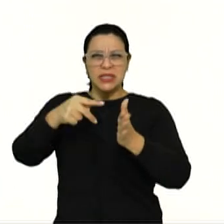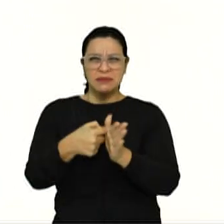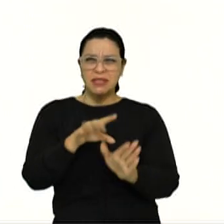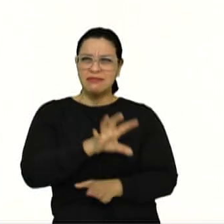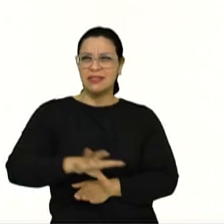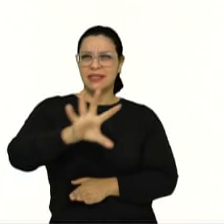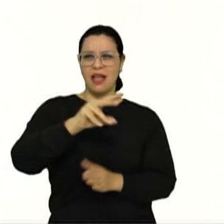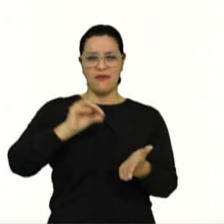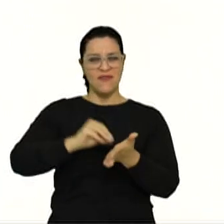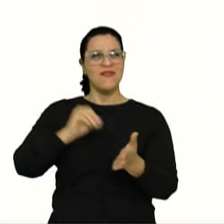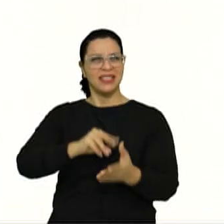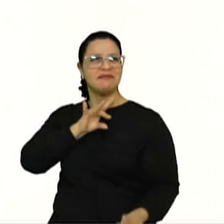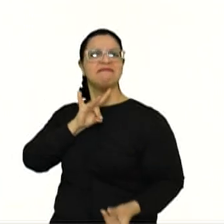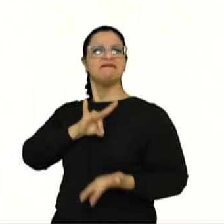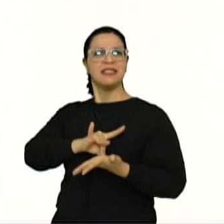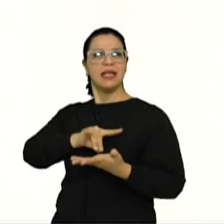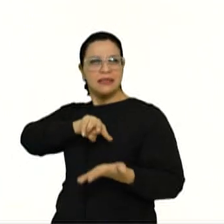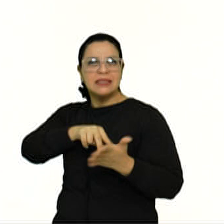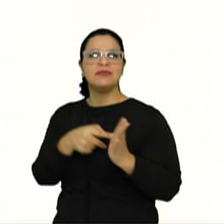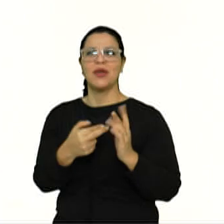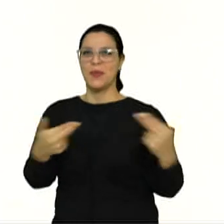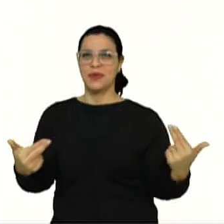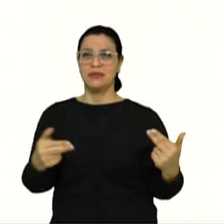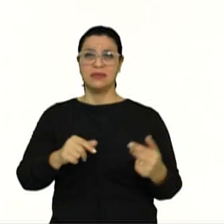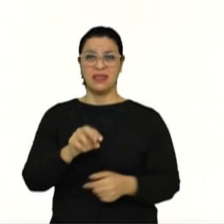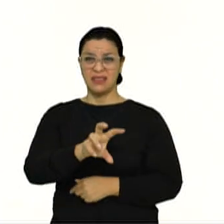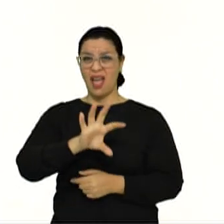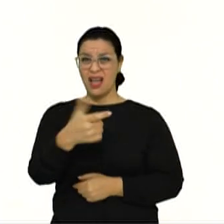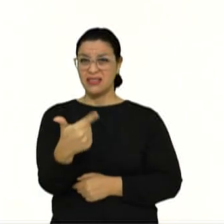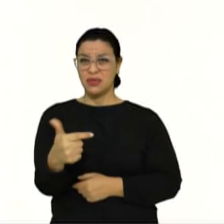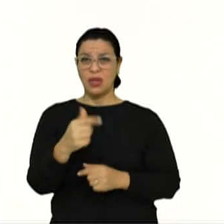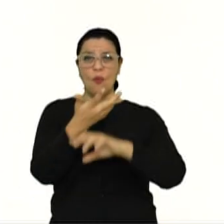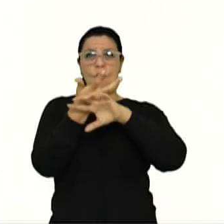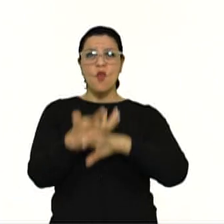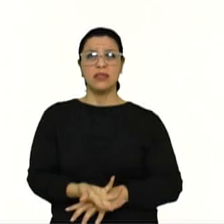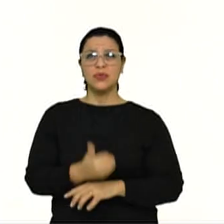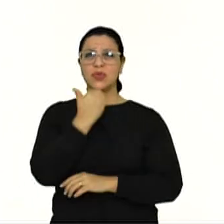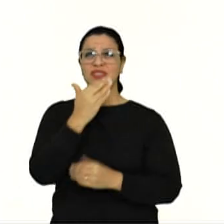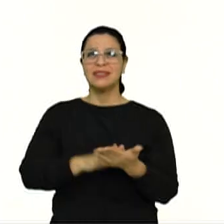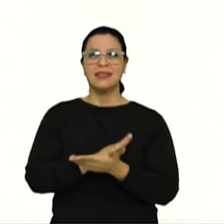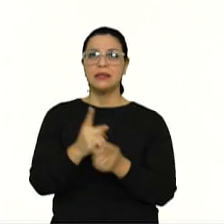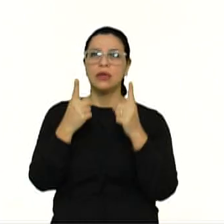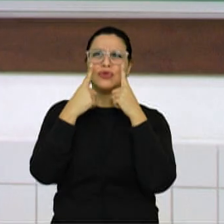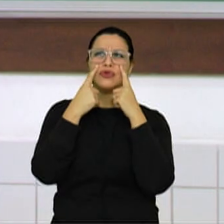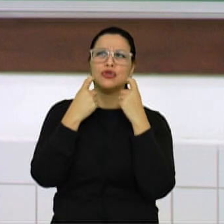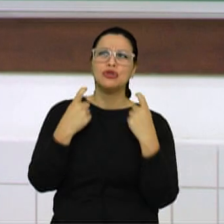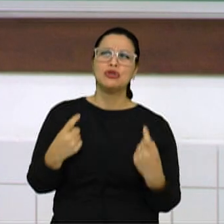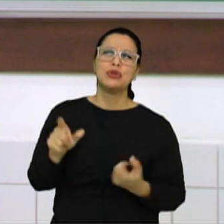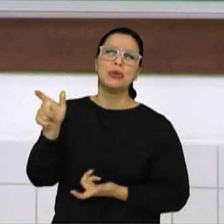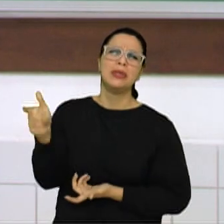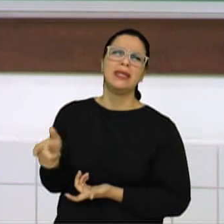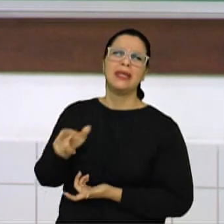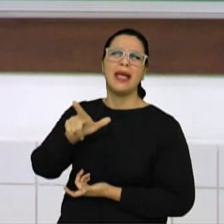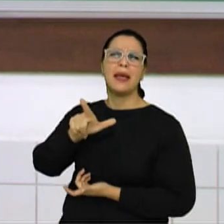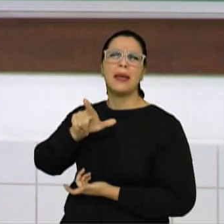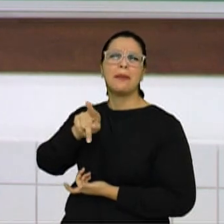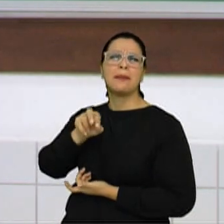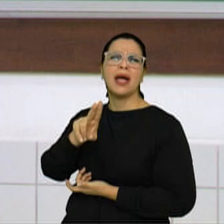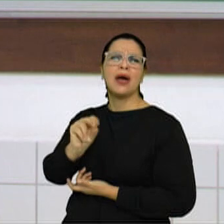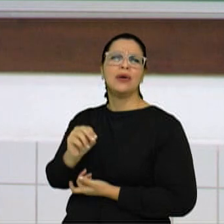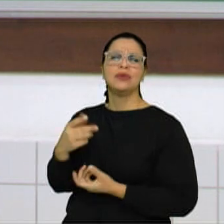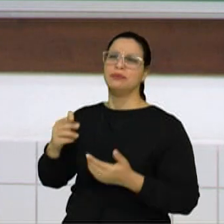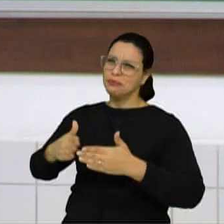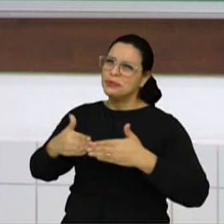faz realmente sentido. Tirando isso, não tem sentido. Gente, chorei. É Paulo Leminski, né? Por